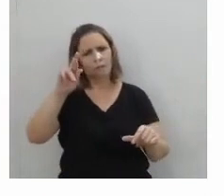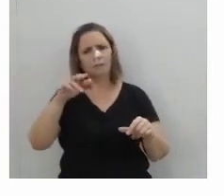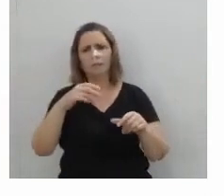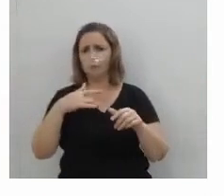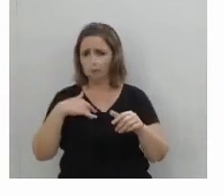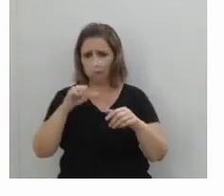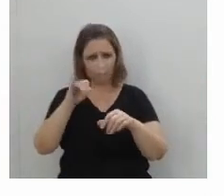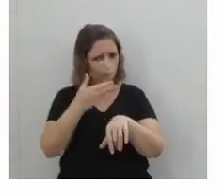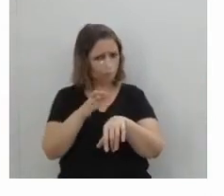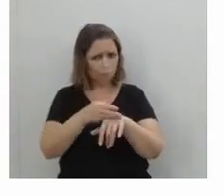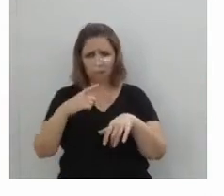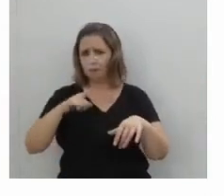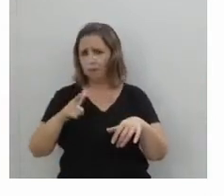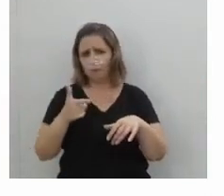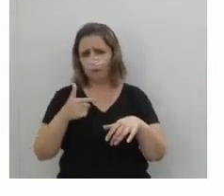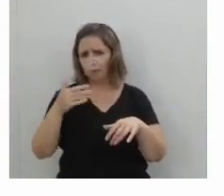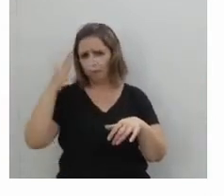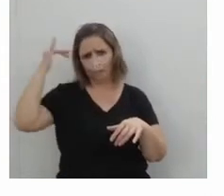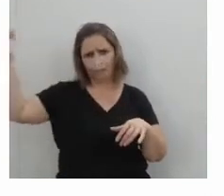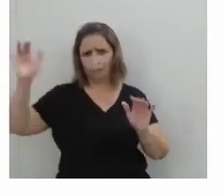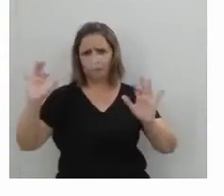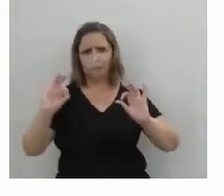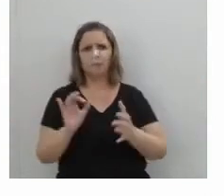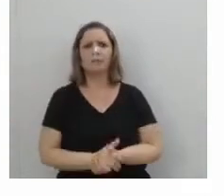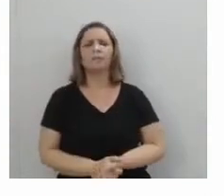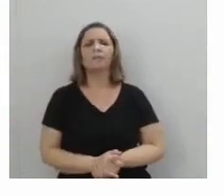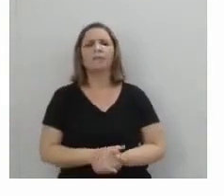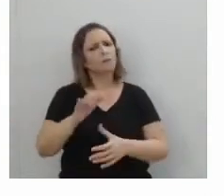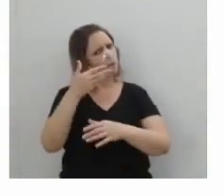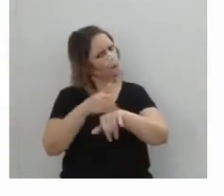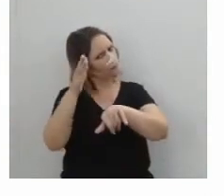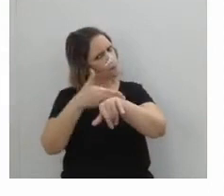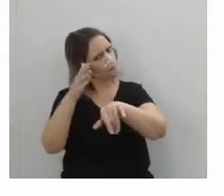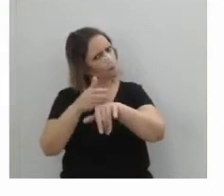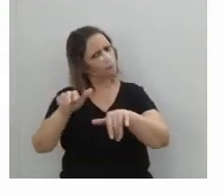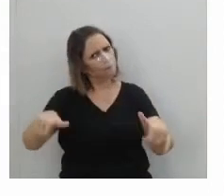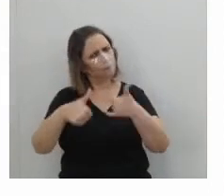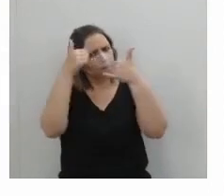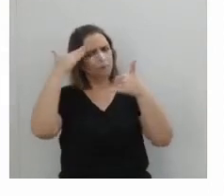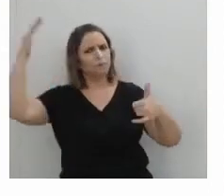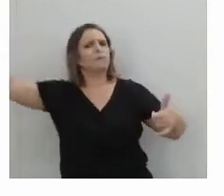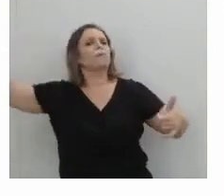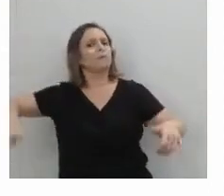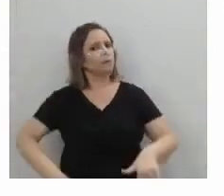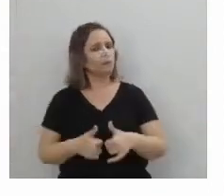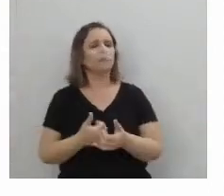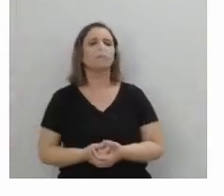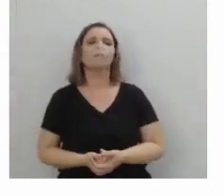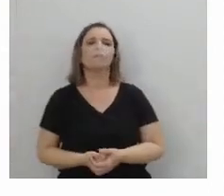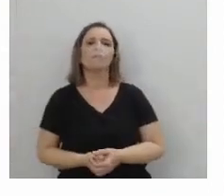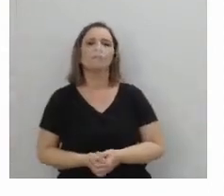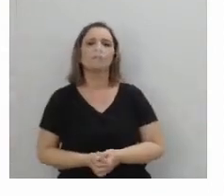talento sem treinamento. Então, vamos treinar para a gente poder ser talento, né? Ter o nosso talento.